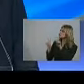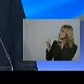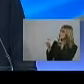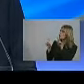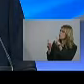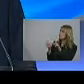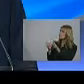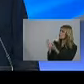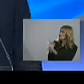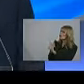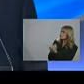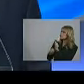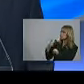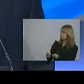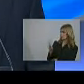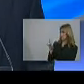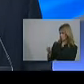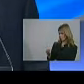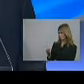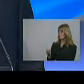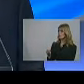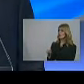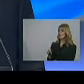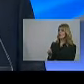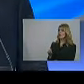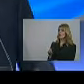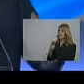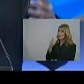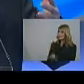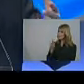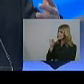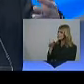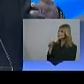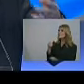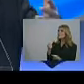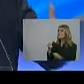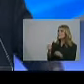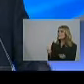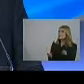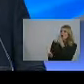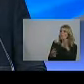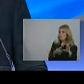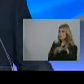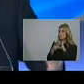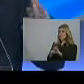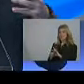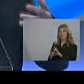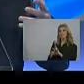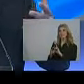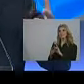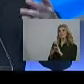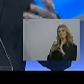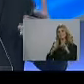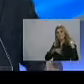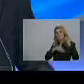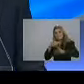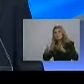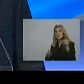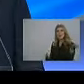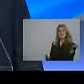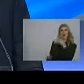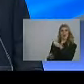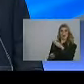economia do Rio de Janeiro. O Rio de Janeiro precisa encontrar um novo eixo de desenvolvimento, um novo ciclo, entrar num novo